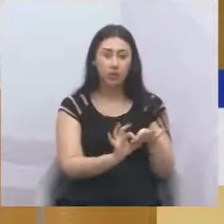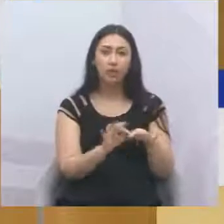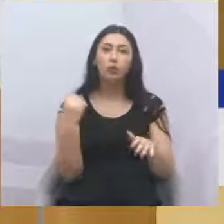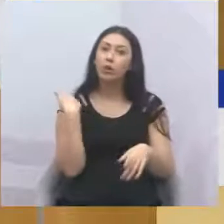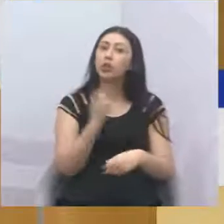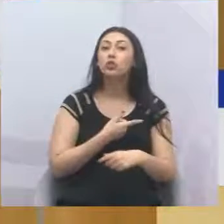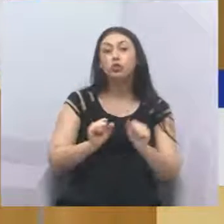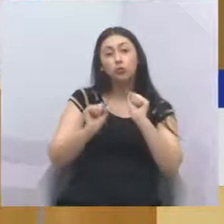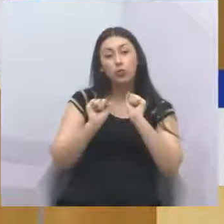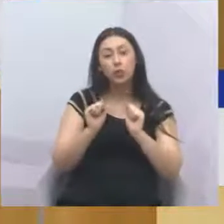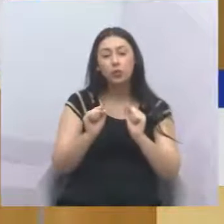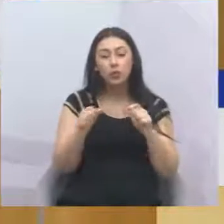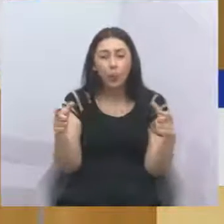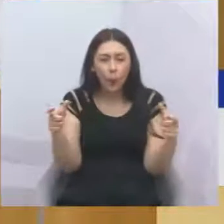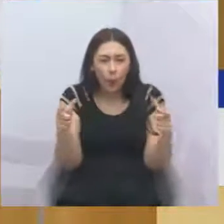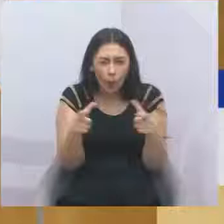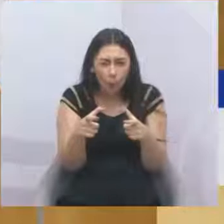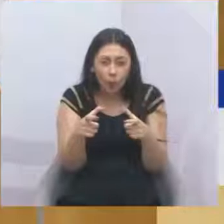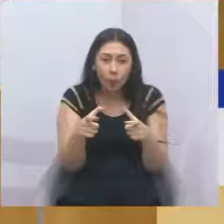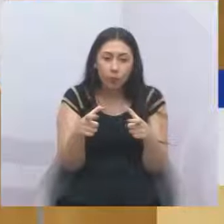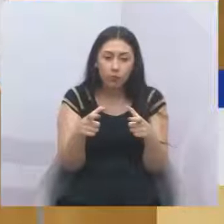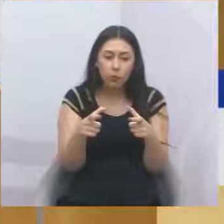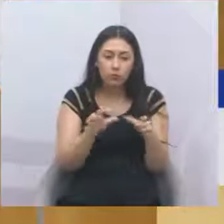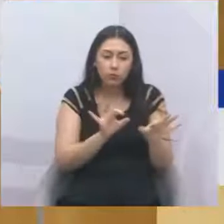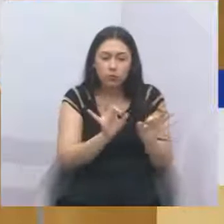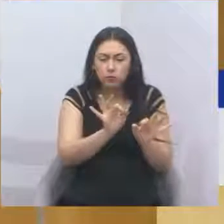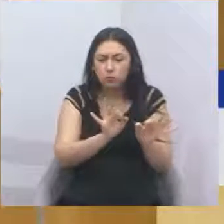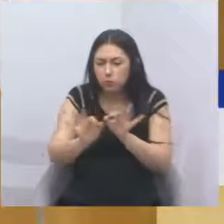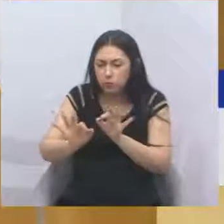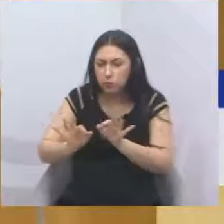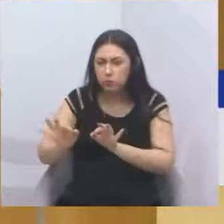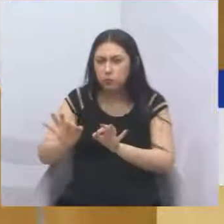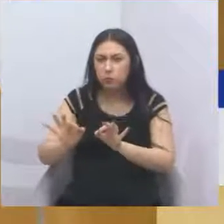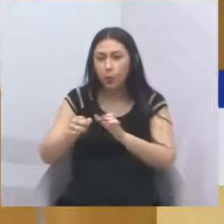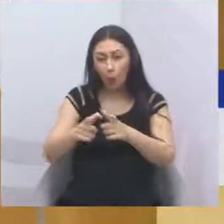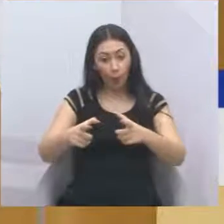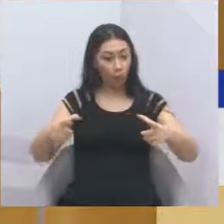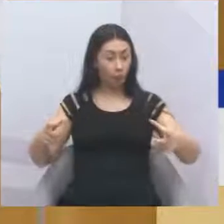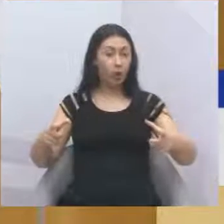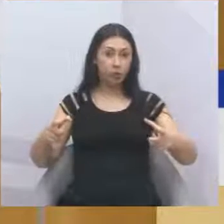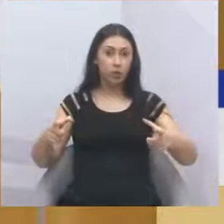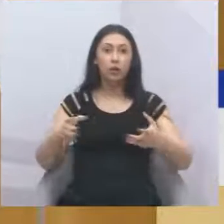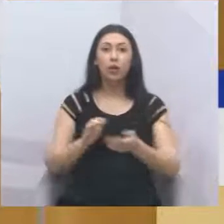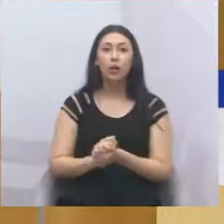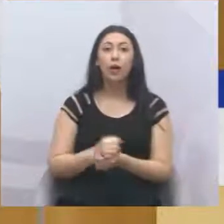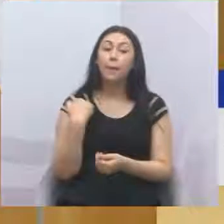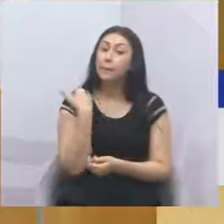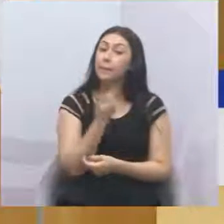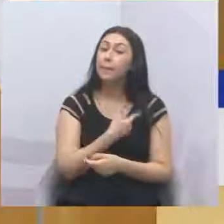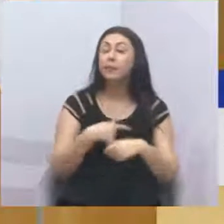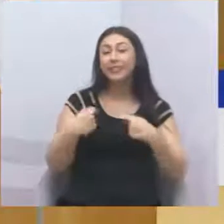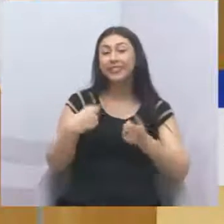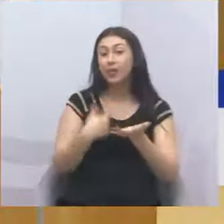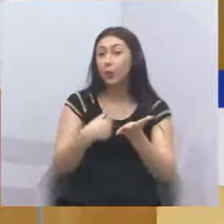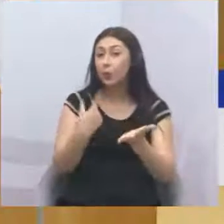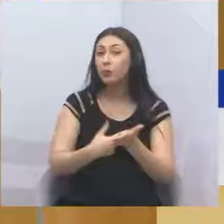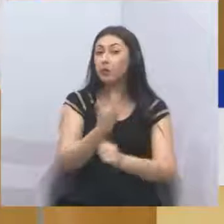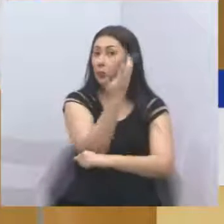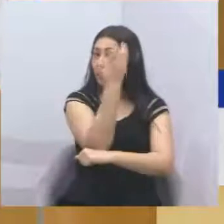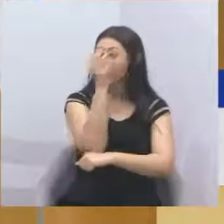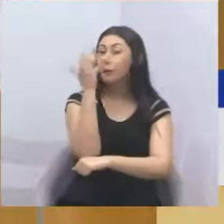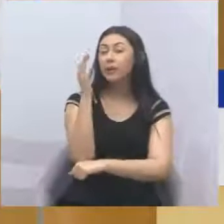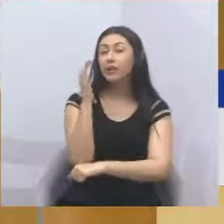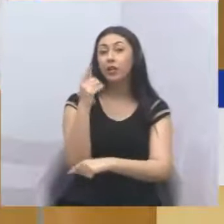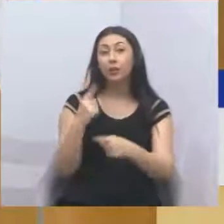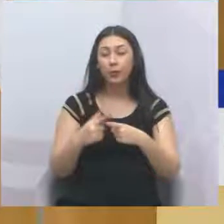essa supressão, mas aí é muito importante também que nós tenhamos o compromisso com o meio ambiente, de que essa pessoa